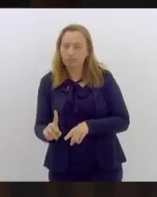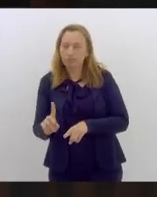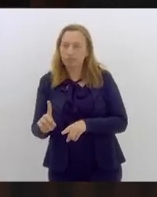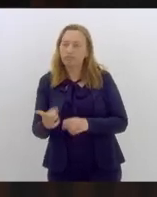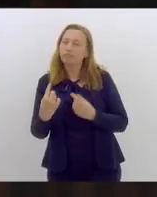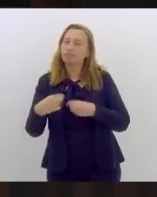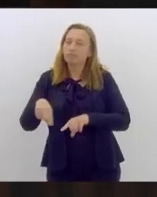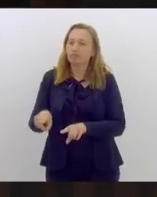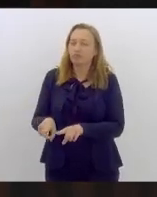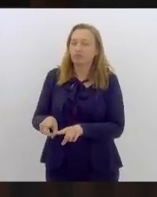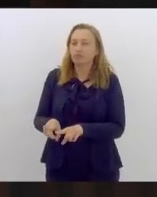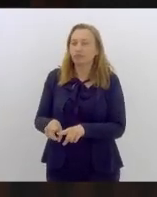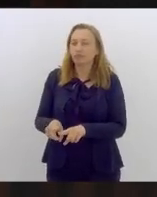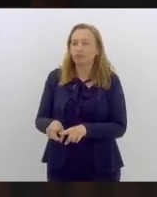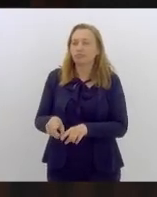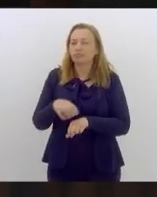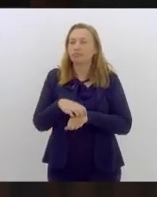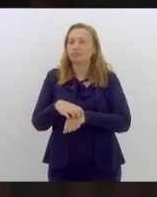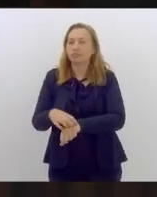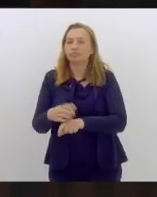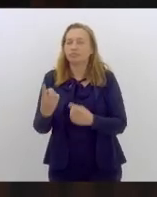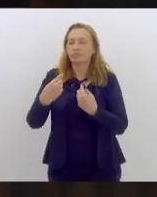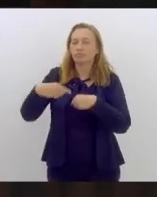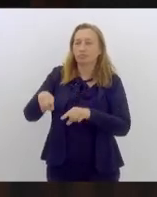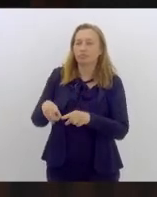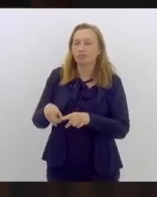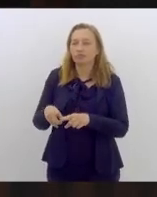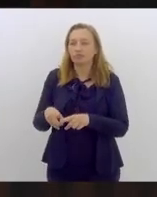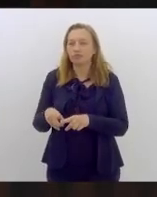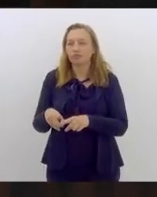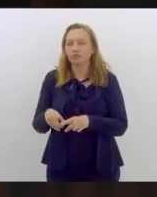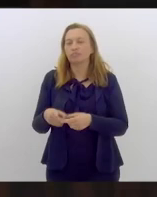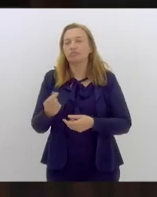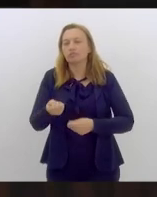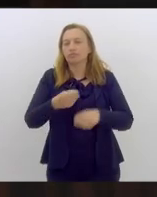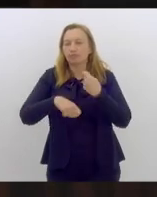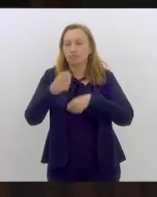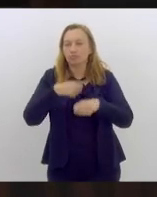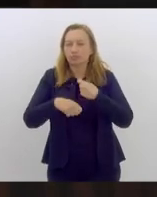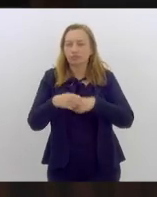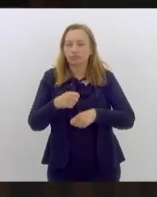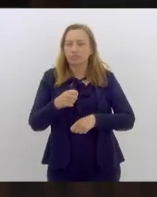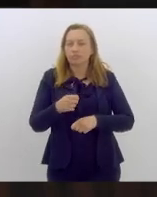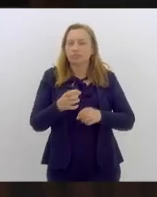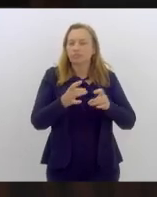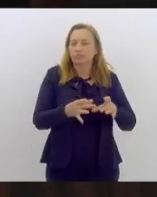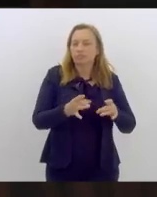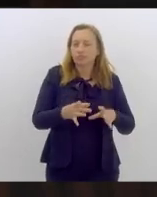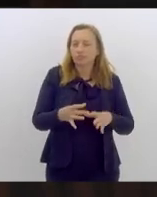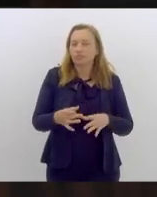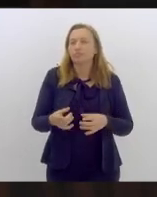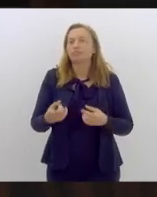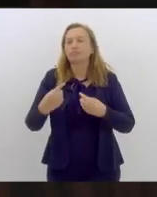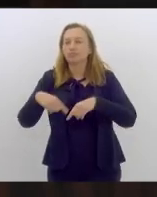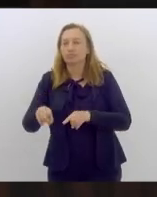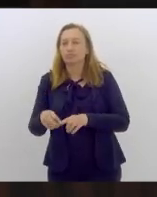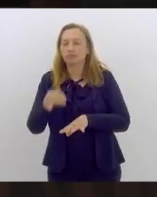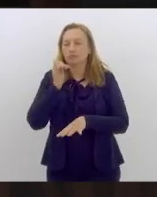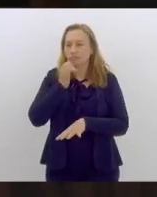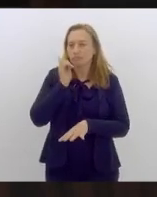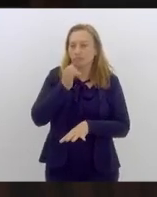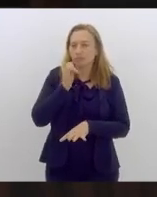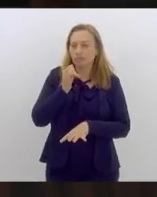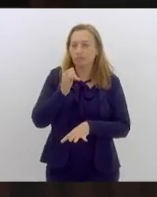deficiência, contrário. De transporte, contrário. De economia, indústria, comércio, contrário. Relatores,